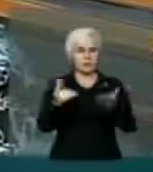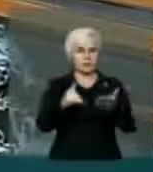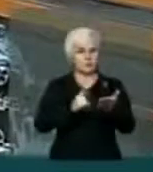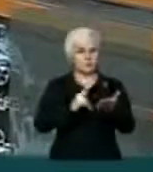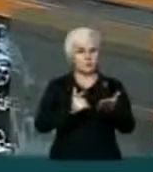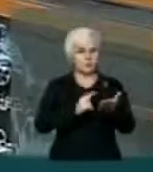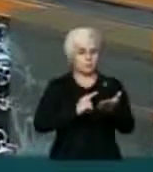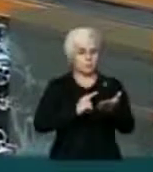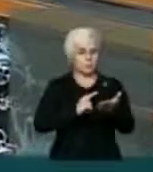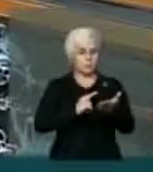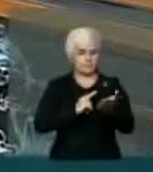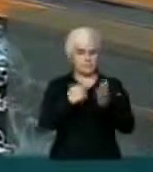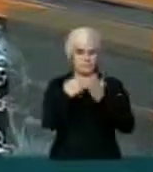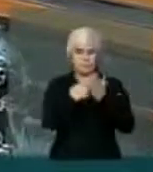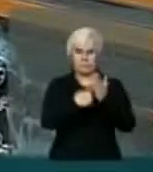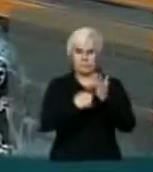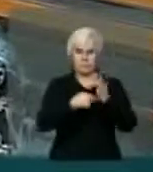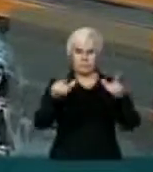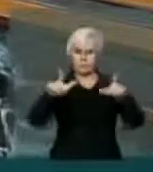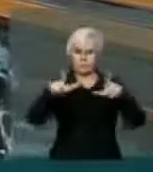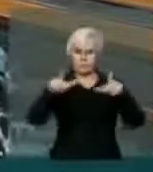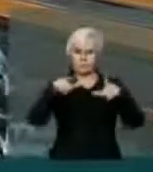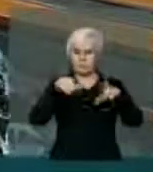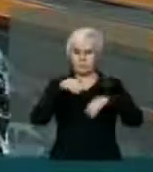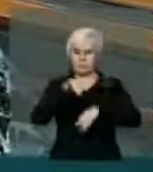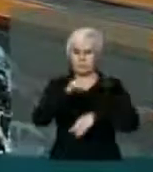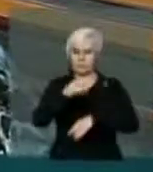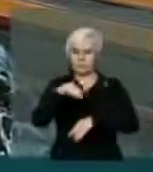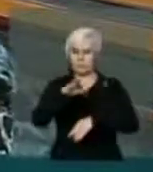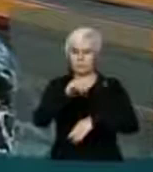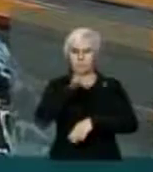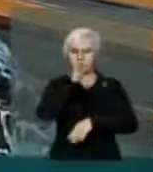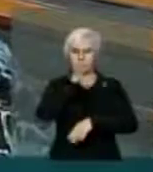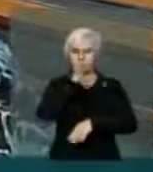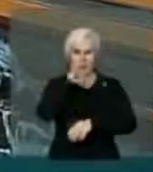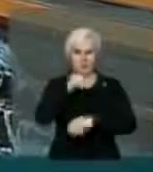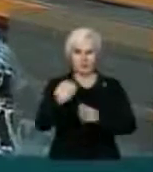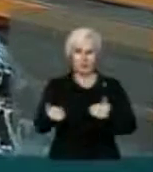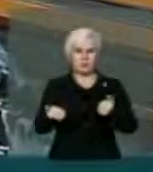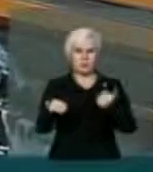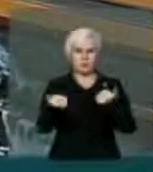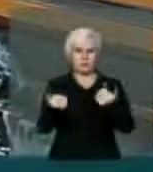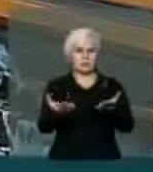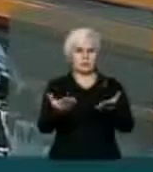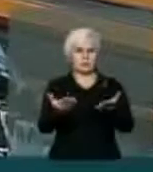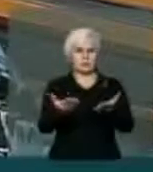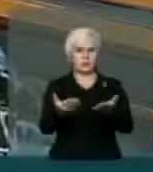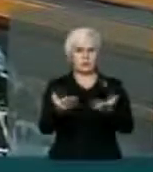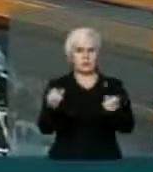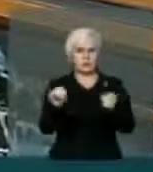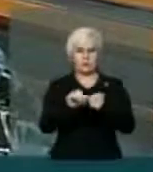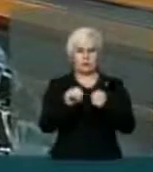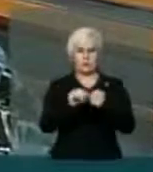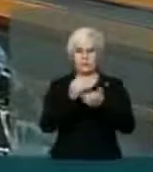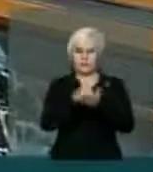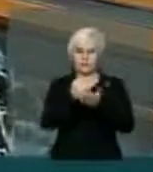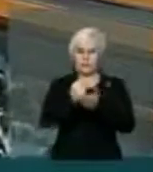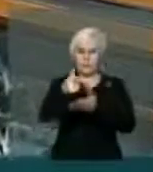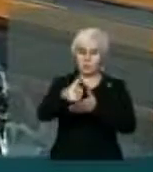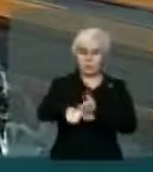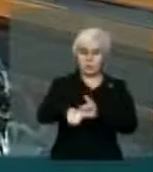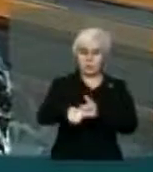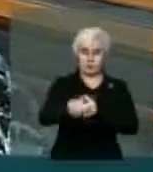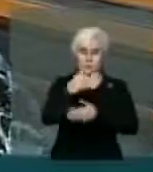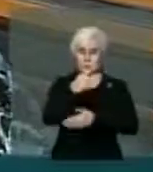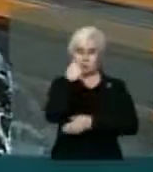né, na agenda da mídia pelo escândalo que é conceder ou fazer uma subconcessão